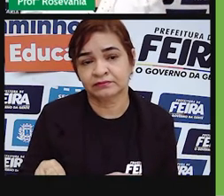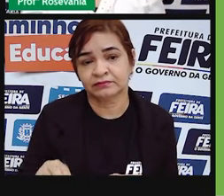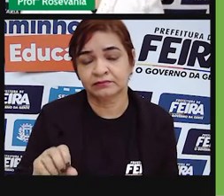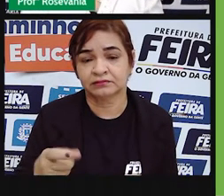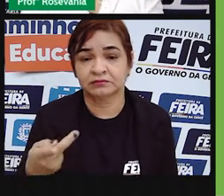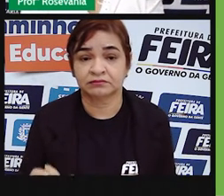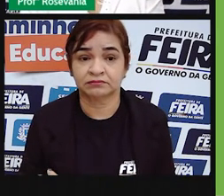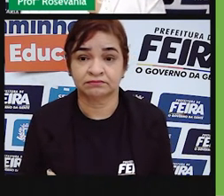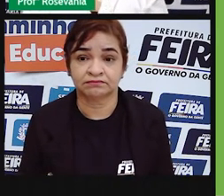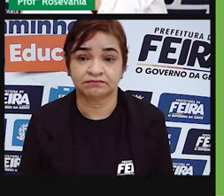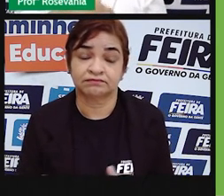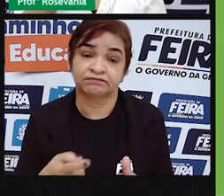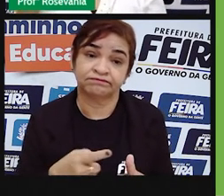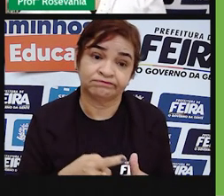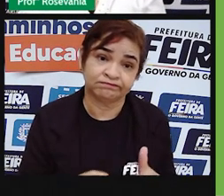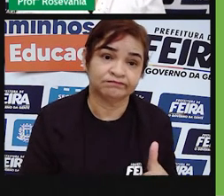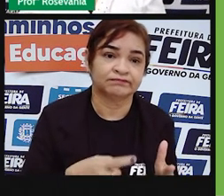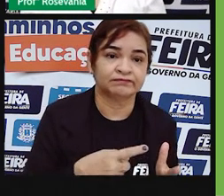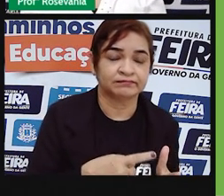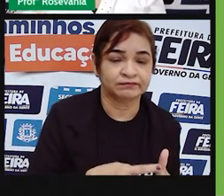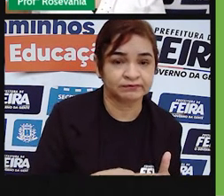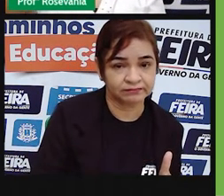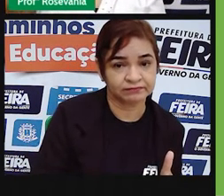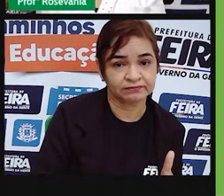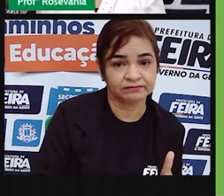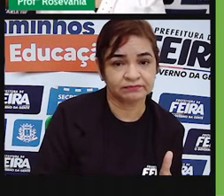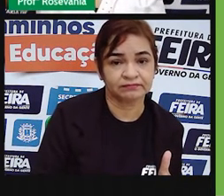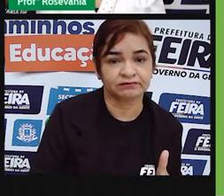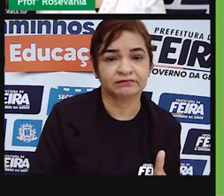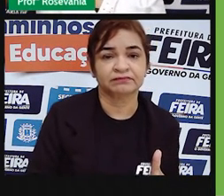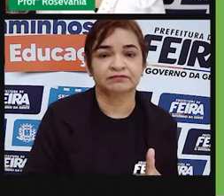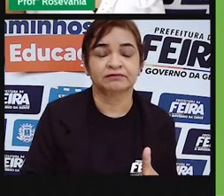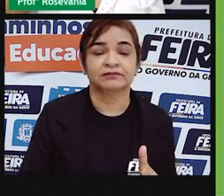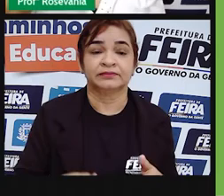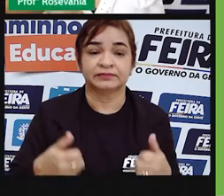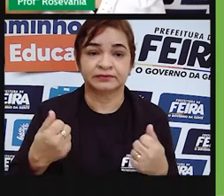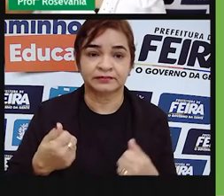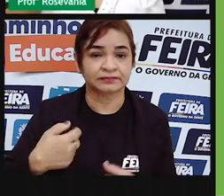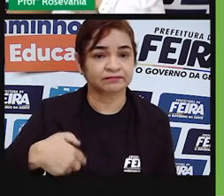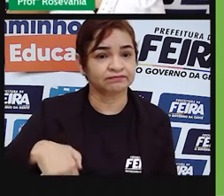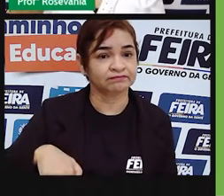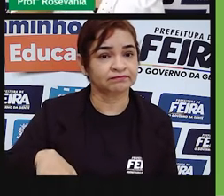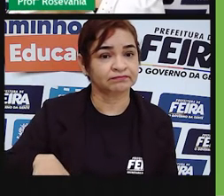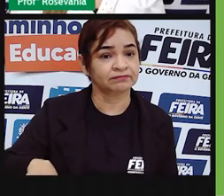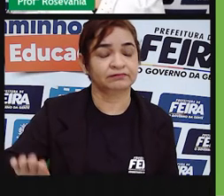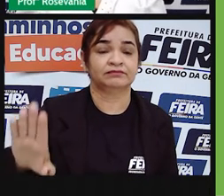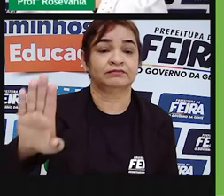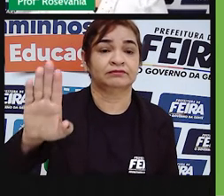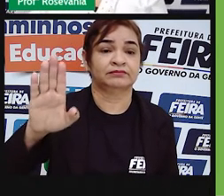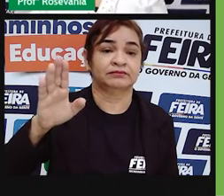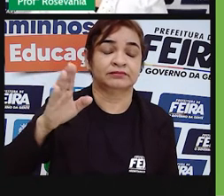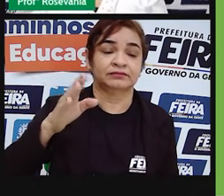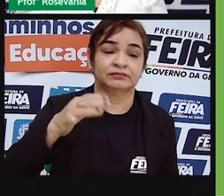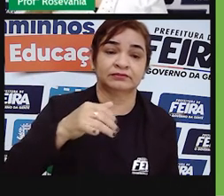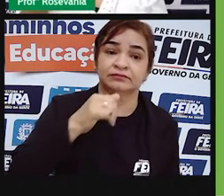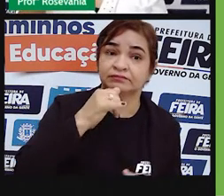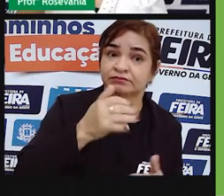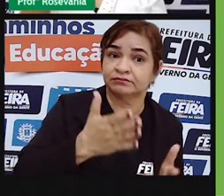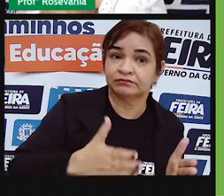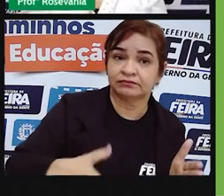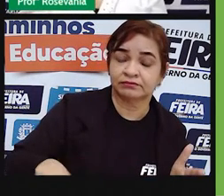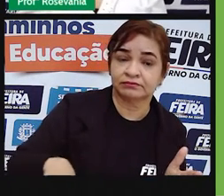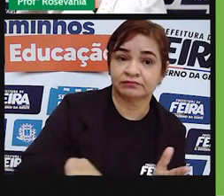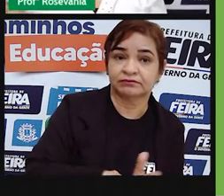vai queimar você. Então, tem outra coisa, ela tem que seguir o curso dela e não tem nada que vá ali, né? A não ser que